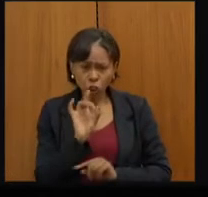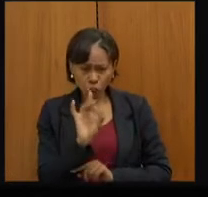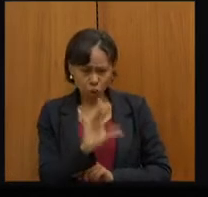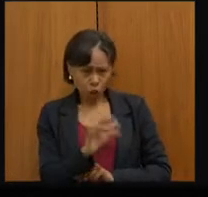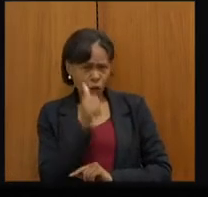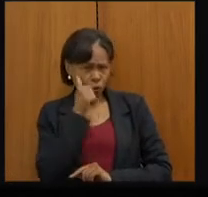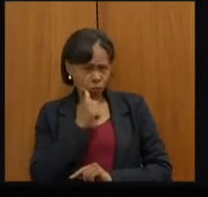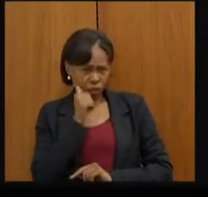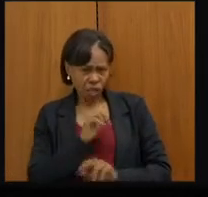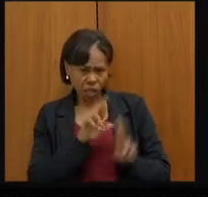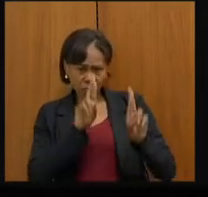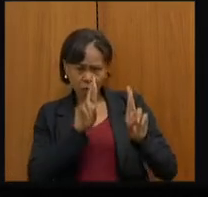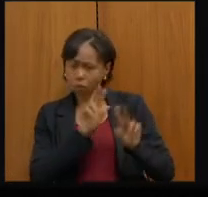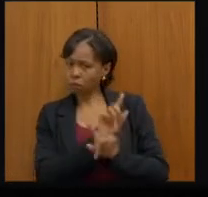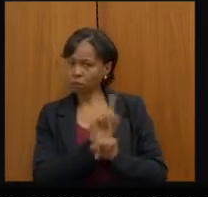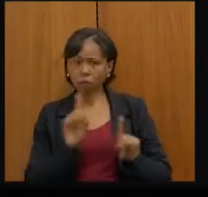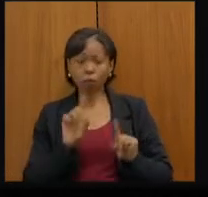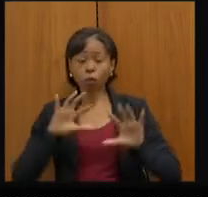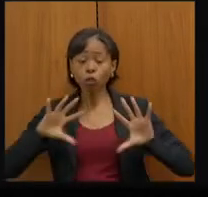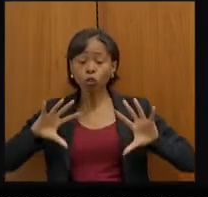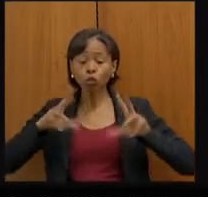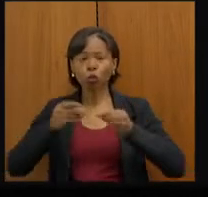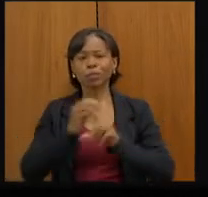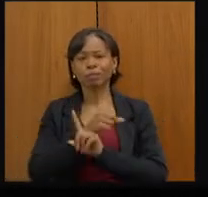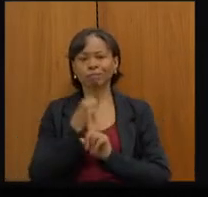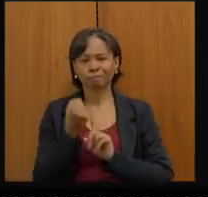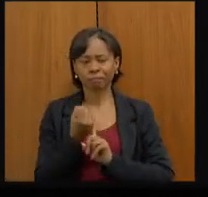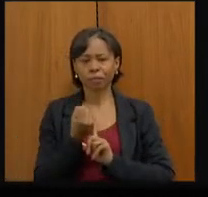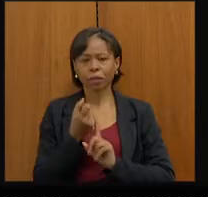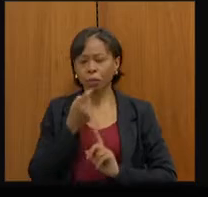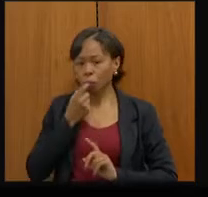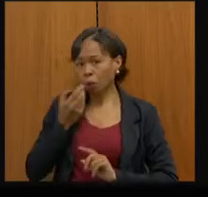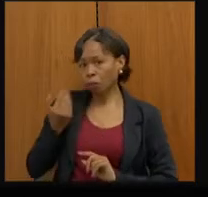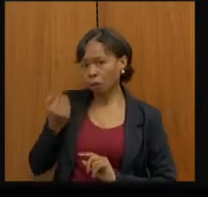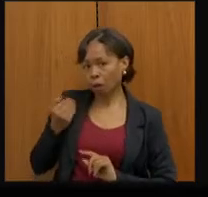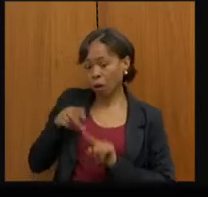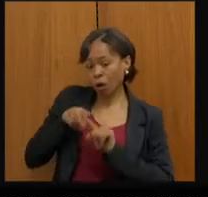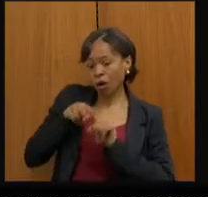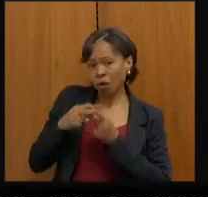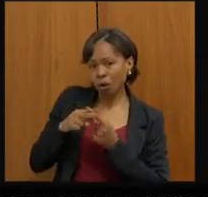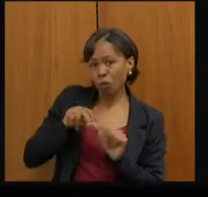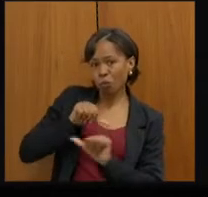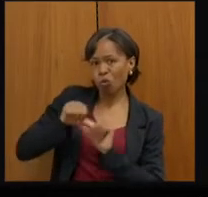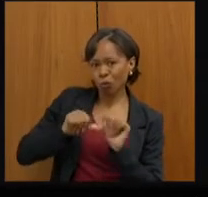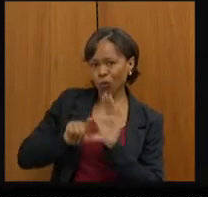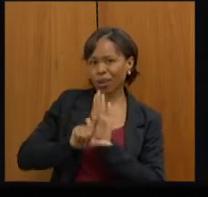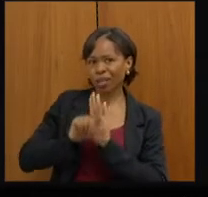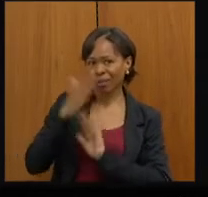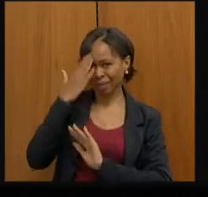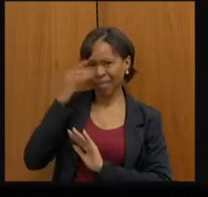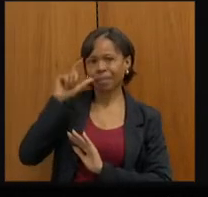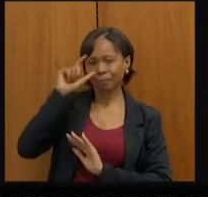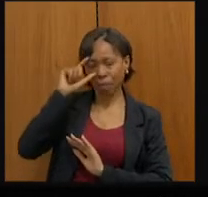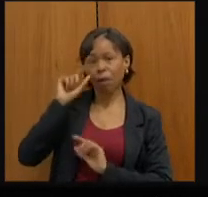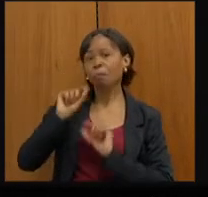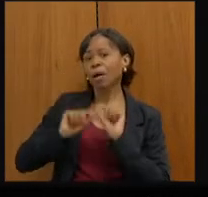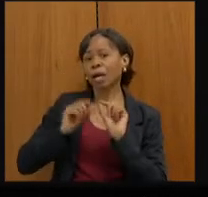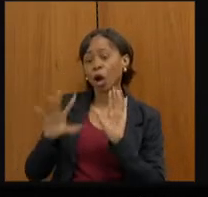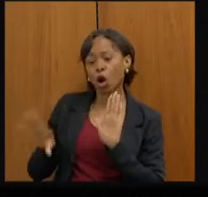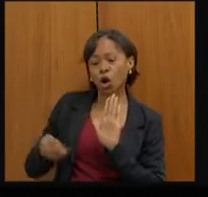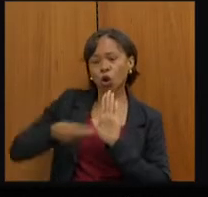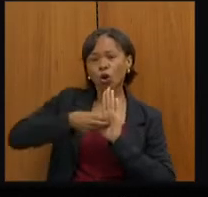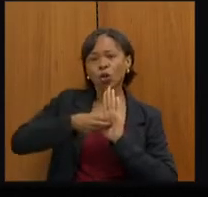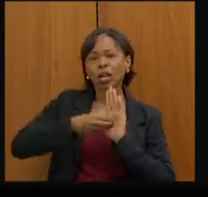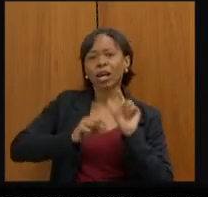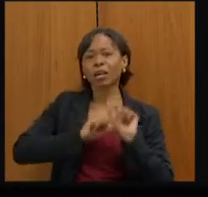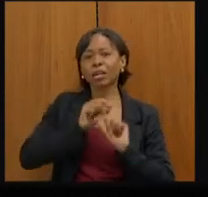é recentemente não é a Lei Maria da Penha foi alterada na preveja expressamente a como medida protetiva o